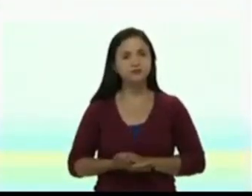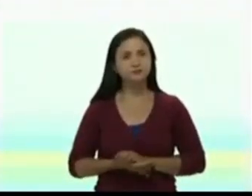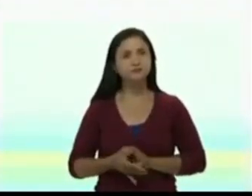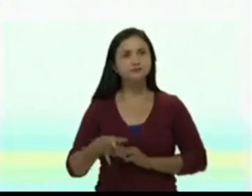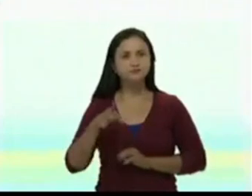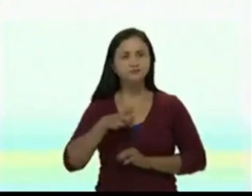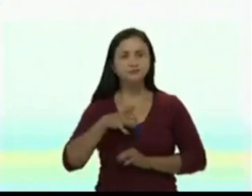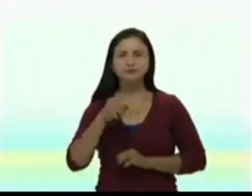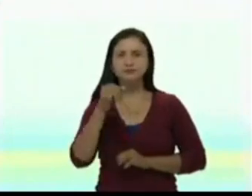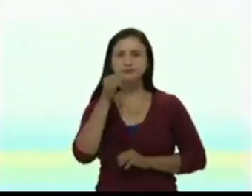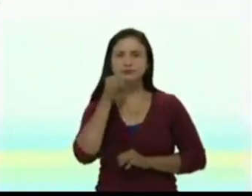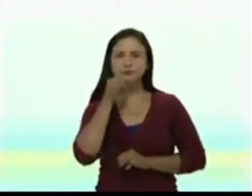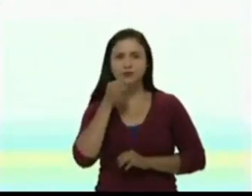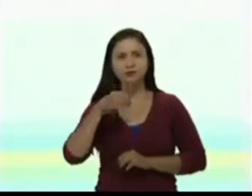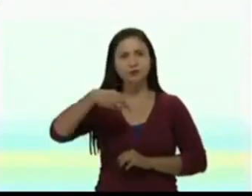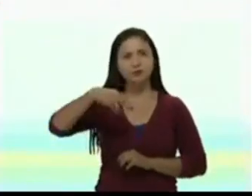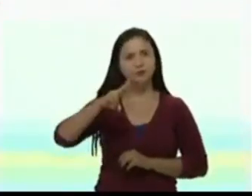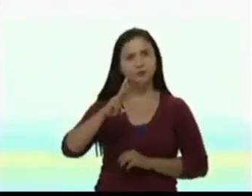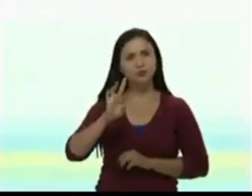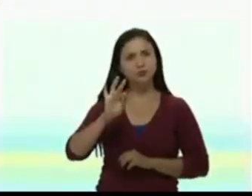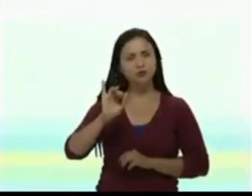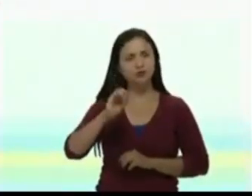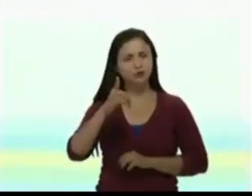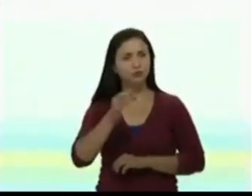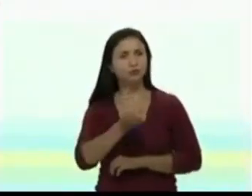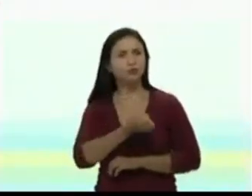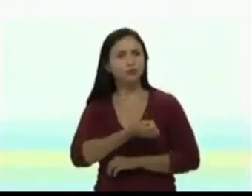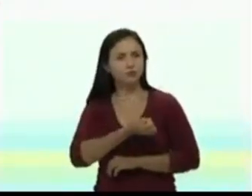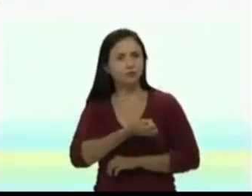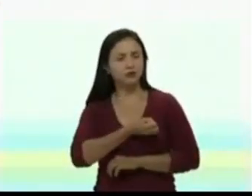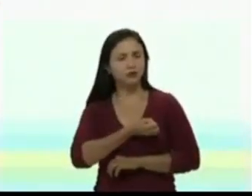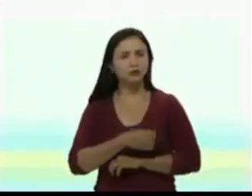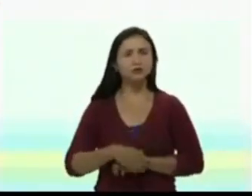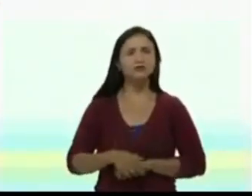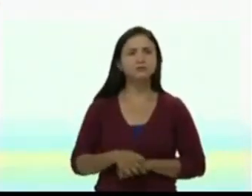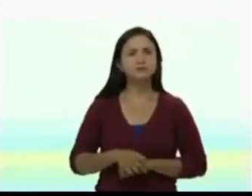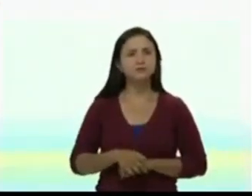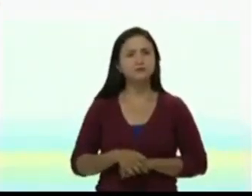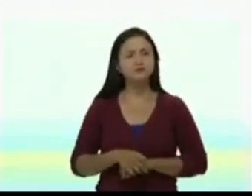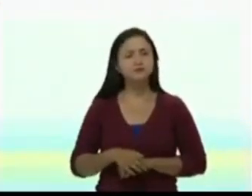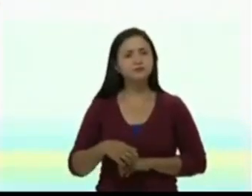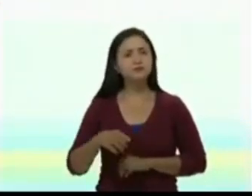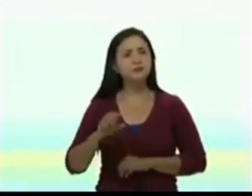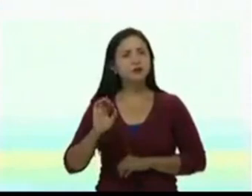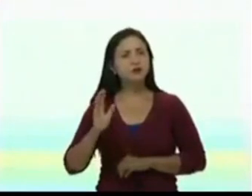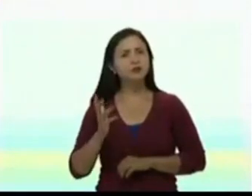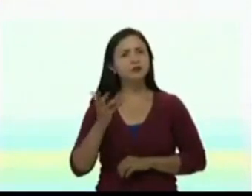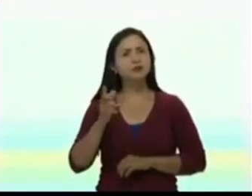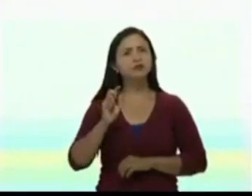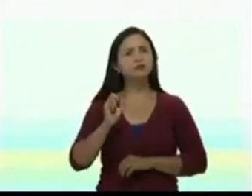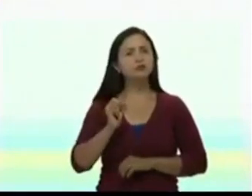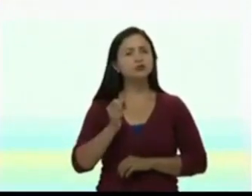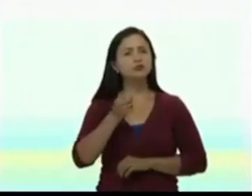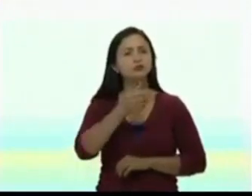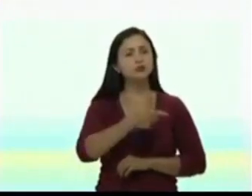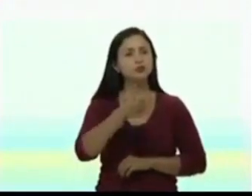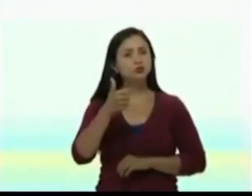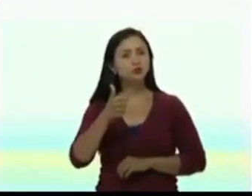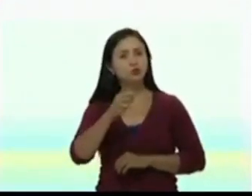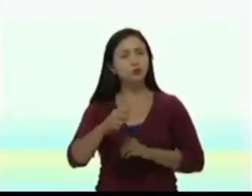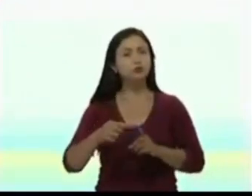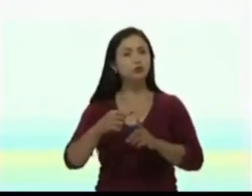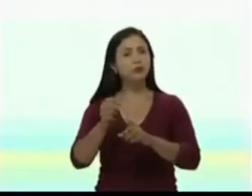Aqui temos um exemplo de mutação cromossômica numérica, onde há um cromossomo 21 a mais